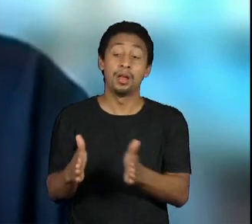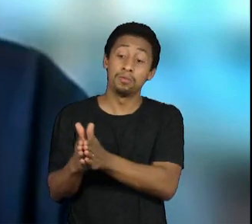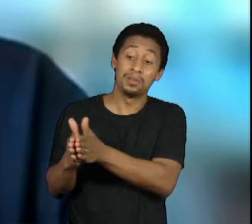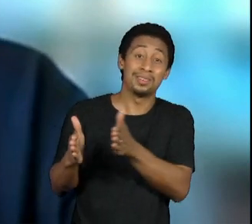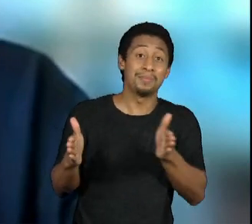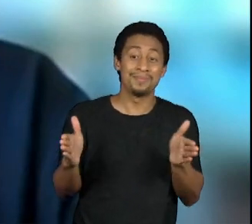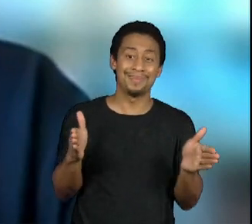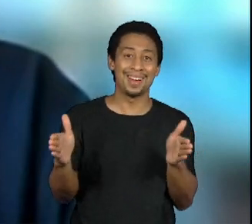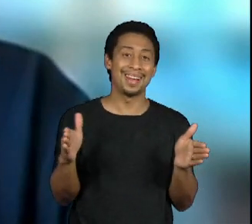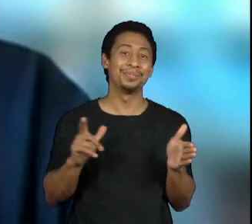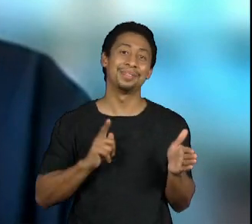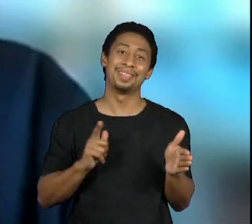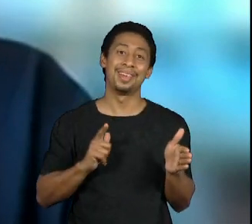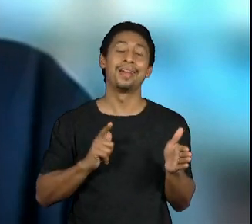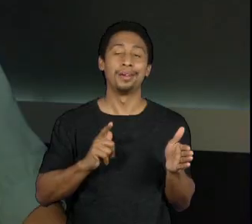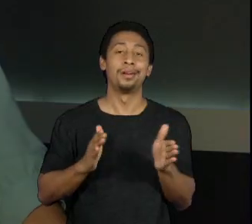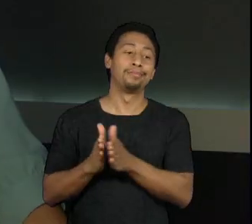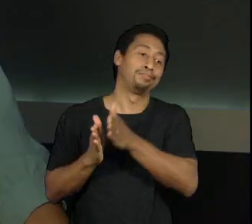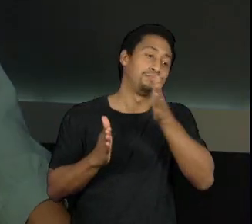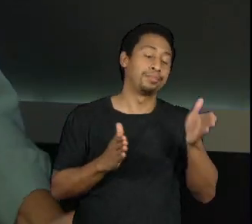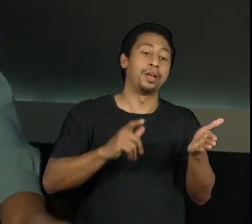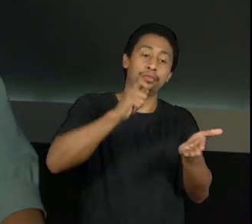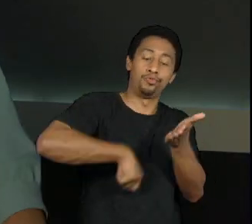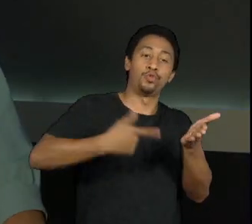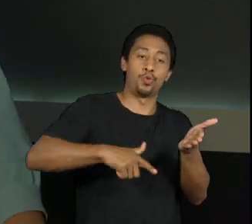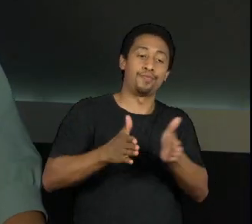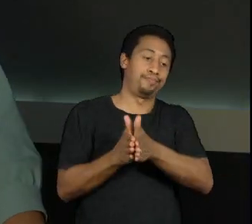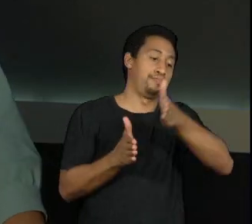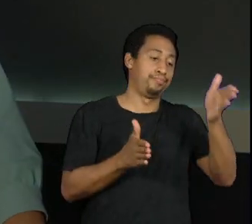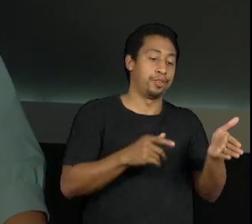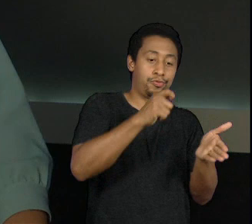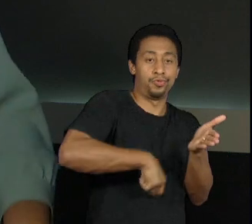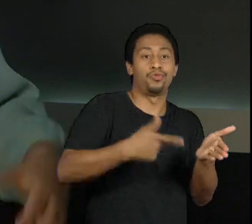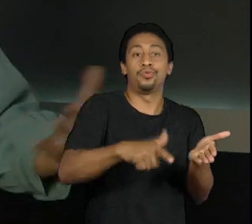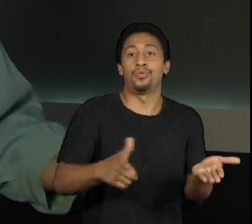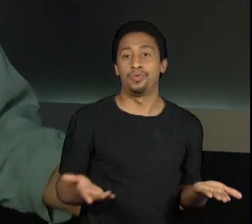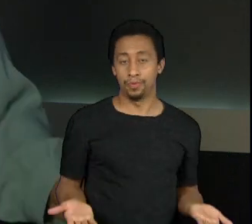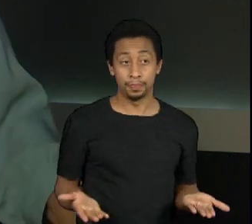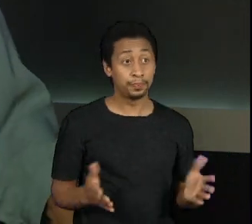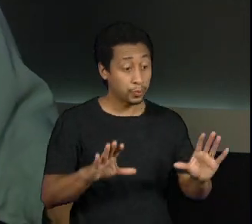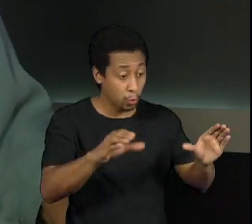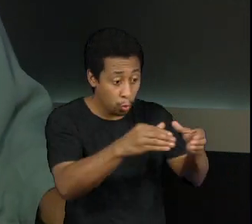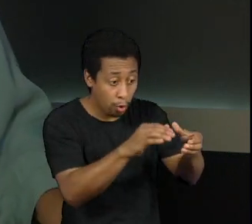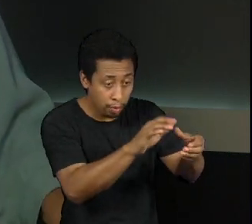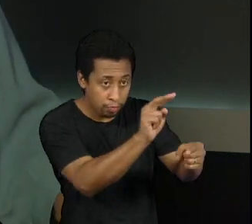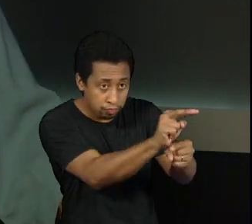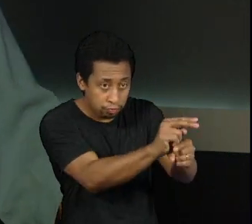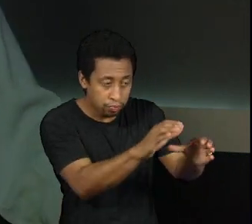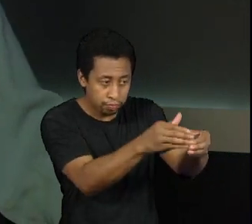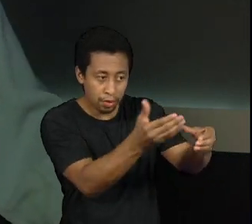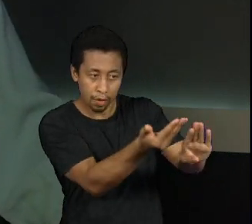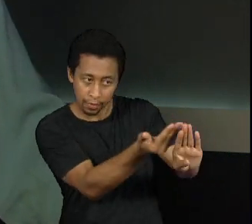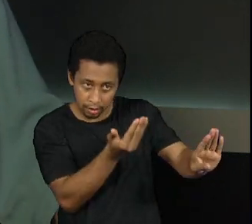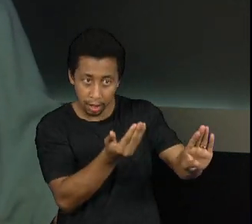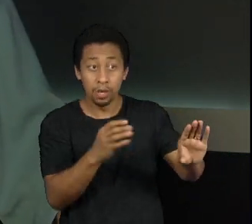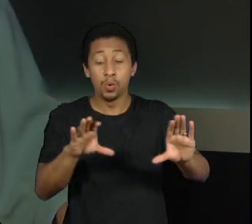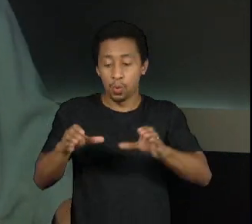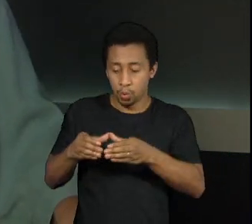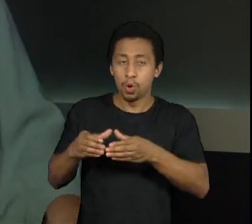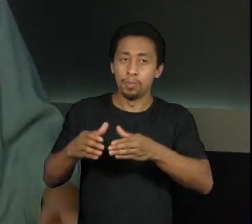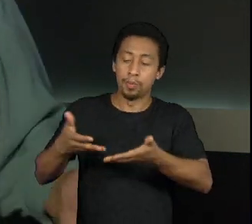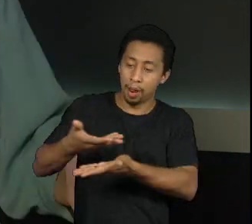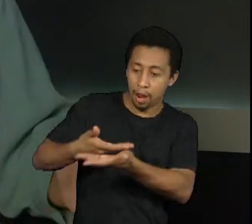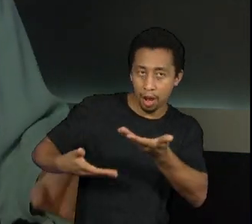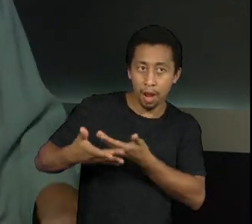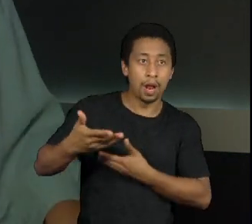ser renovado. A gente pode entender que tanto os povos isolados como os outros povos indígenas do Brasil foram